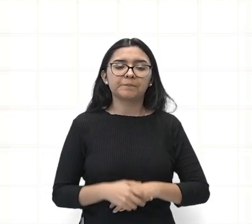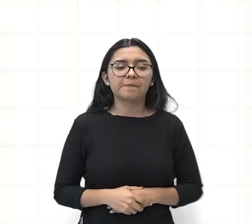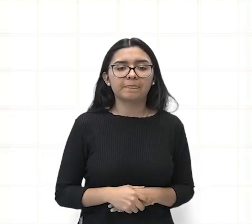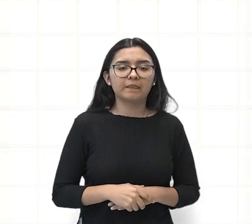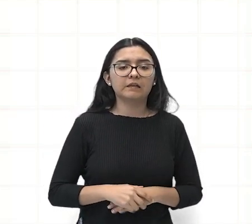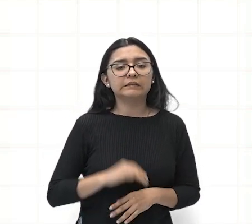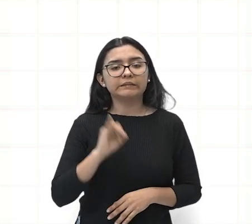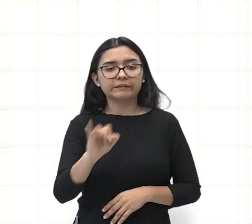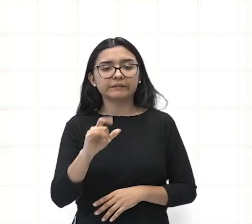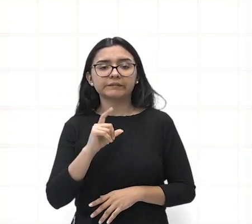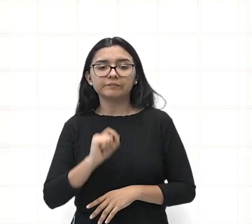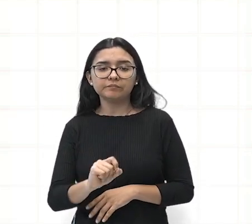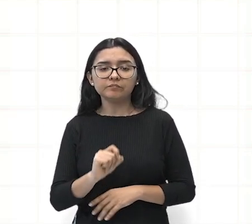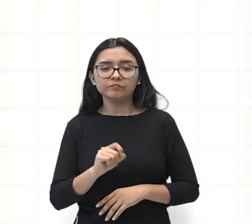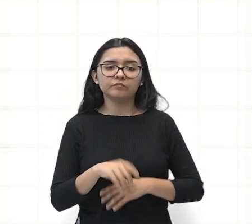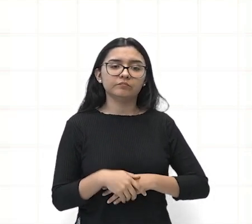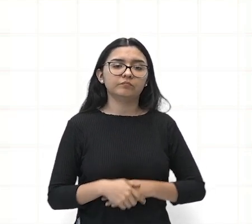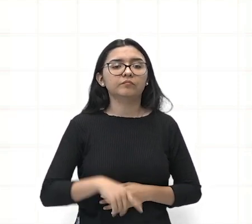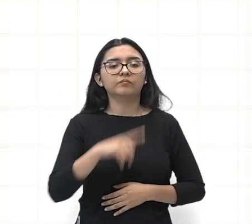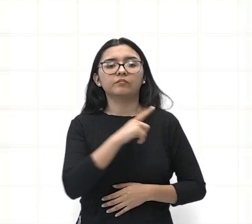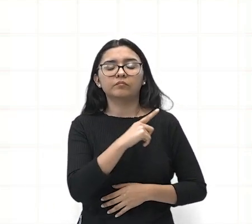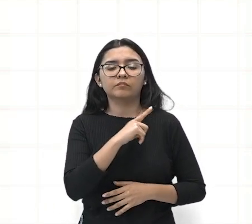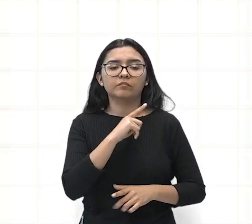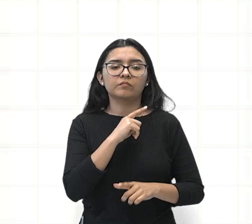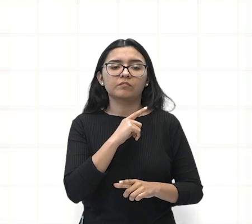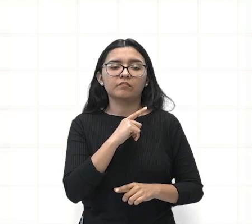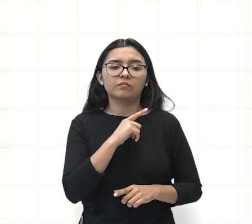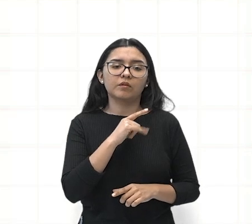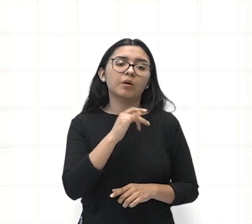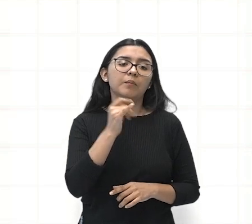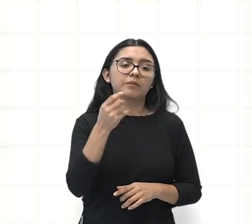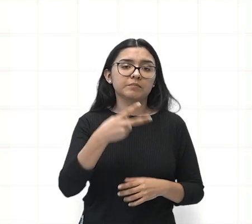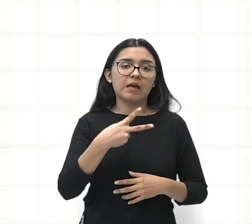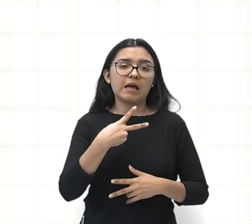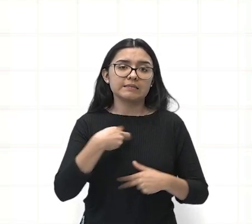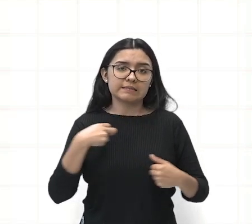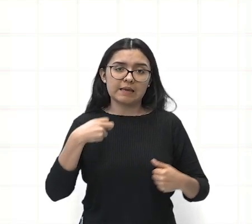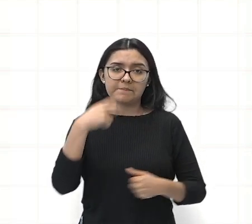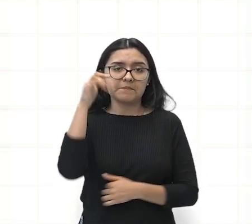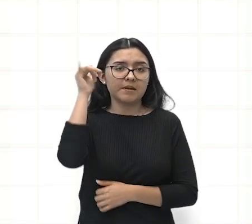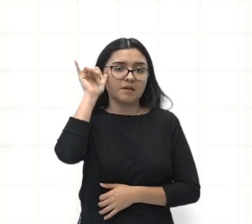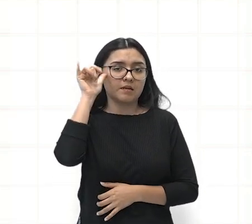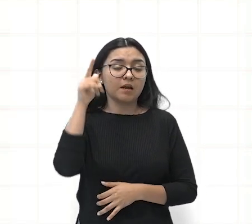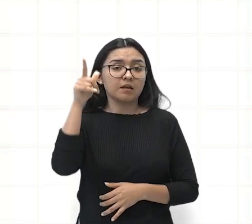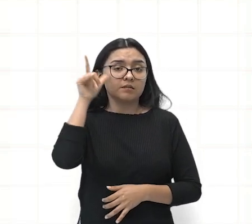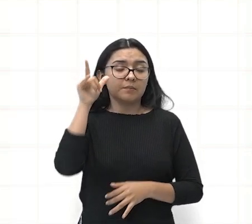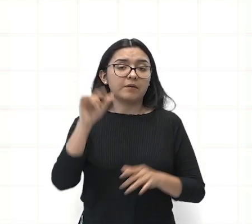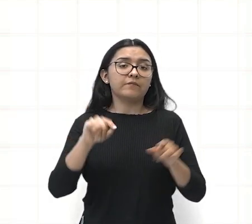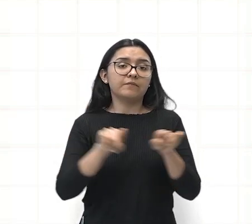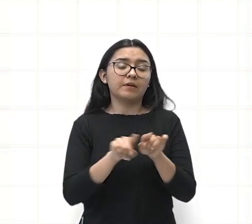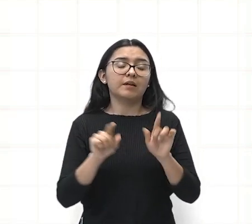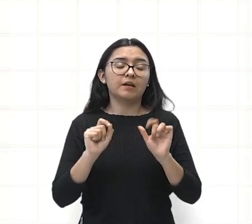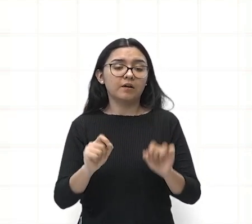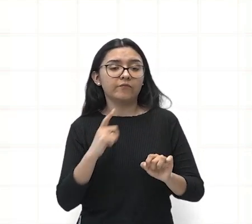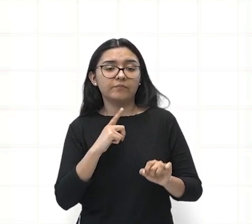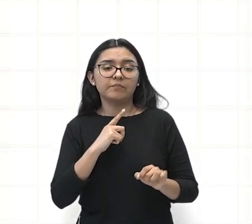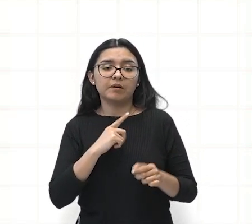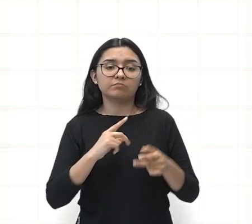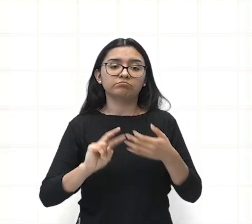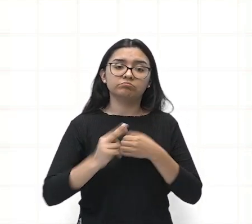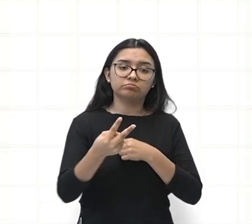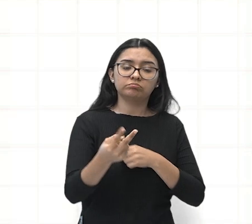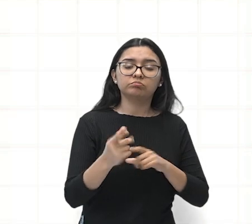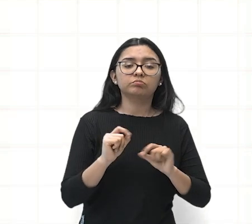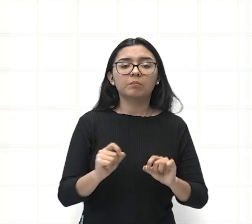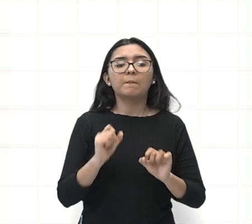um predador vai ser eliminado no caso da zebra. E isso traz consequências porque uma determinada espécie animal